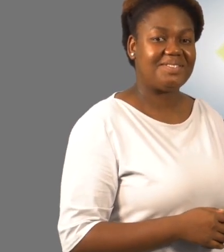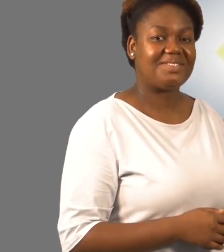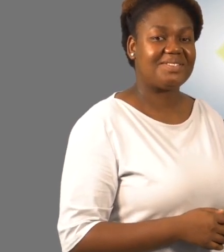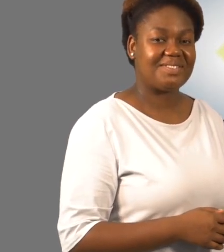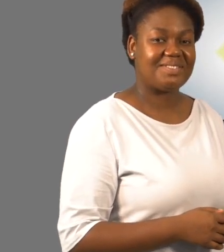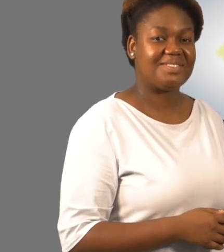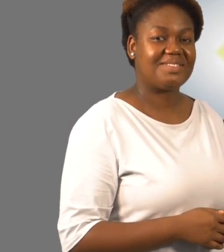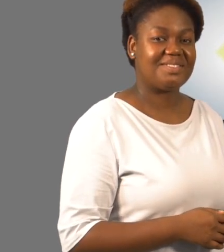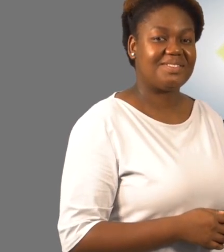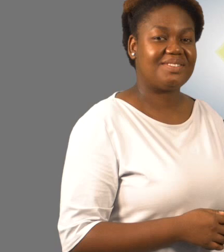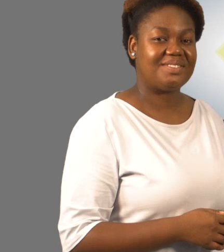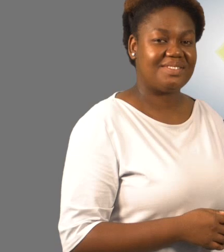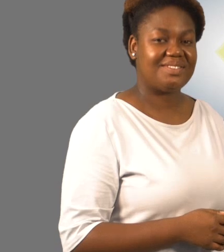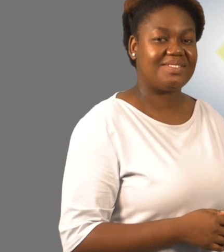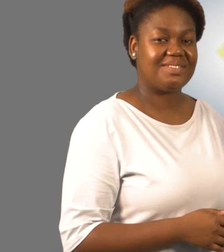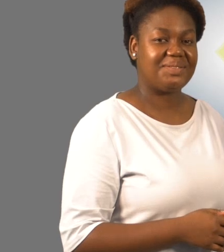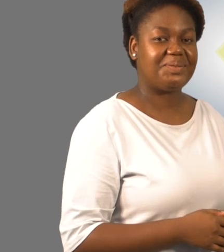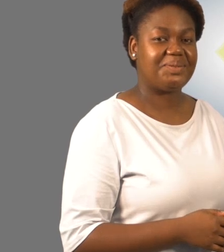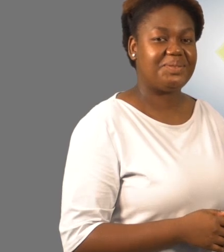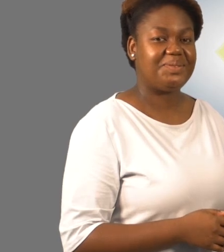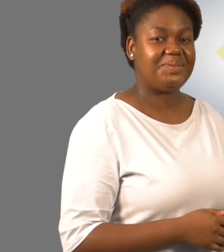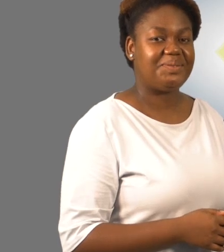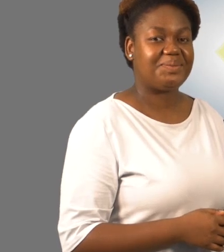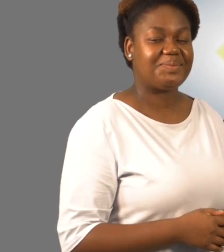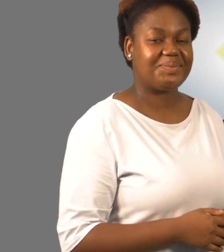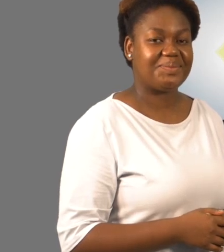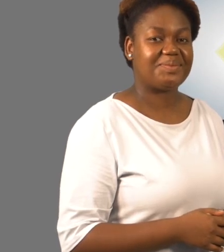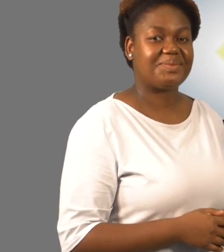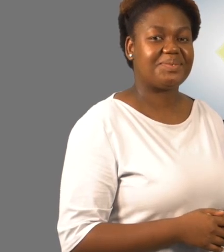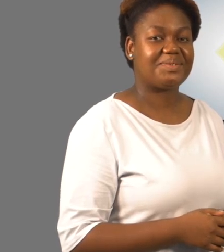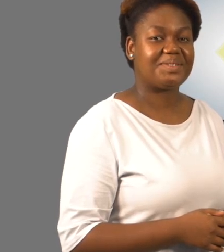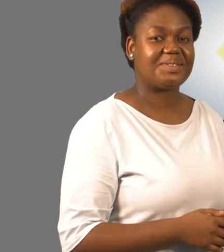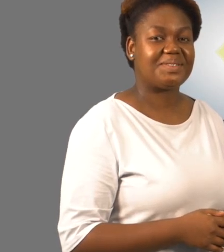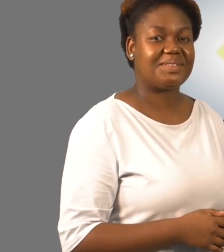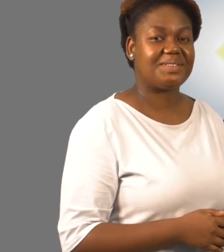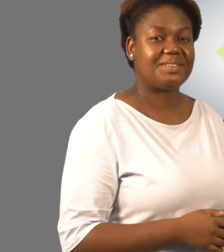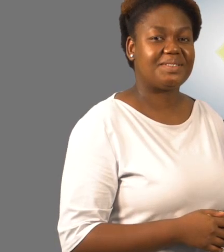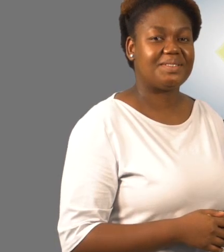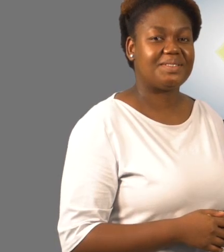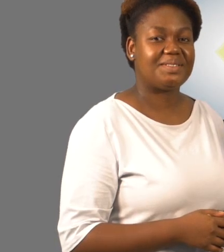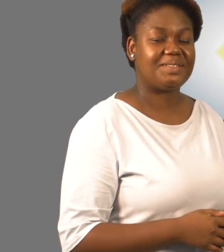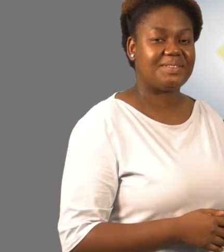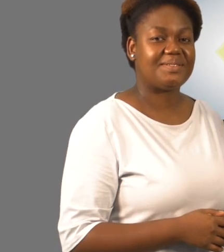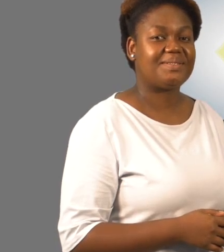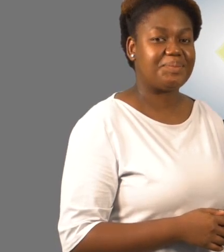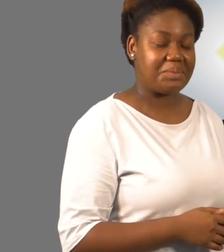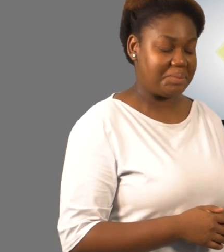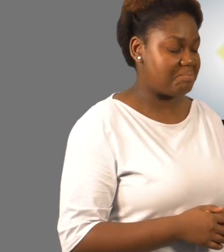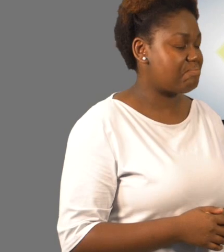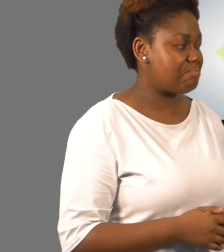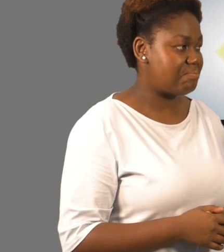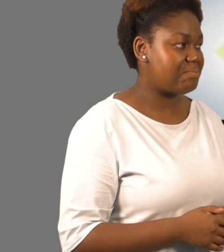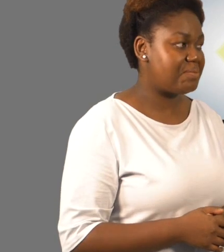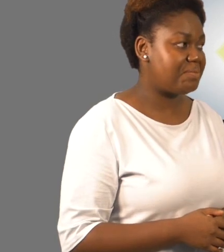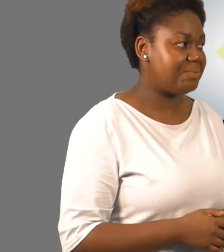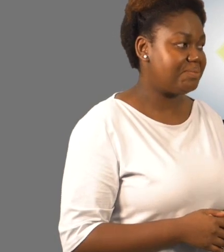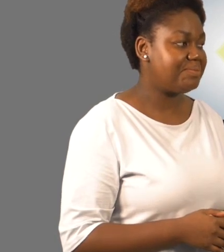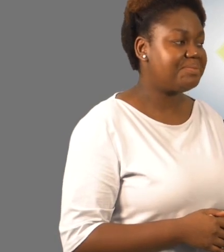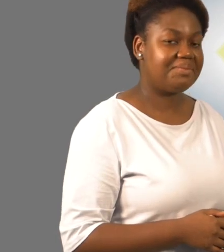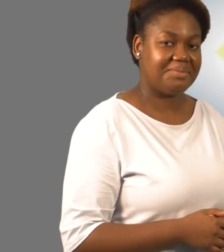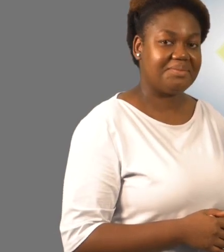Falamos de um músico finlandês que canta em língua de sinais e da capacitação de profissionais de saúde do Hospital Central de